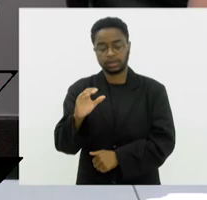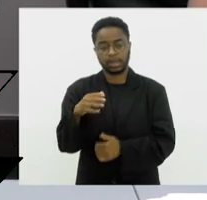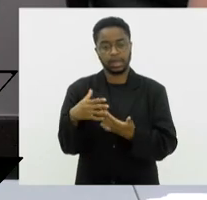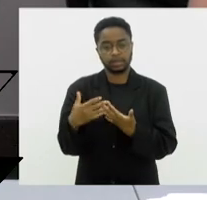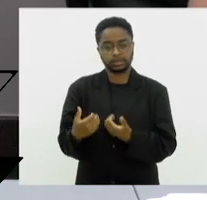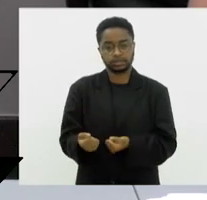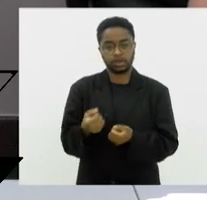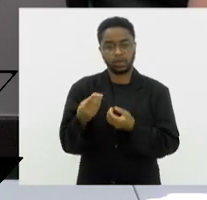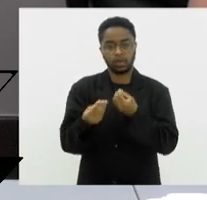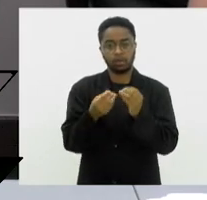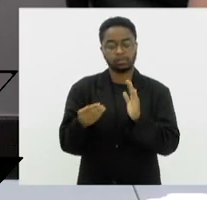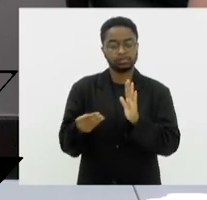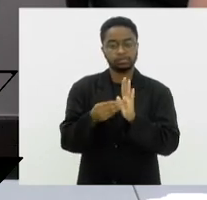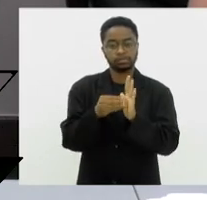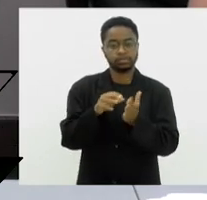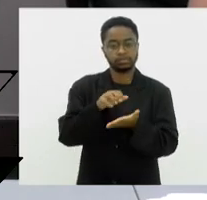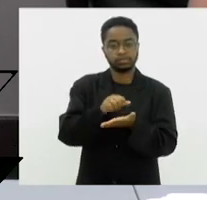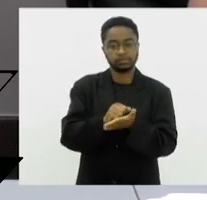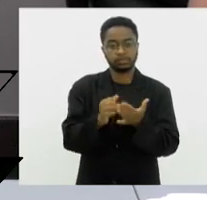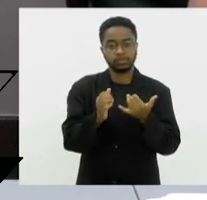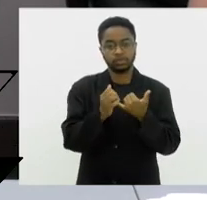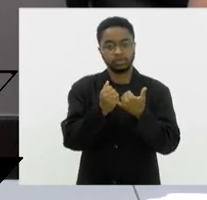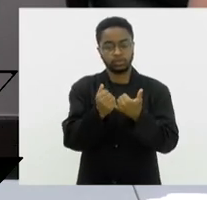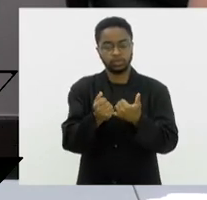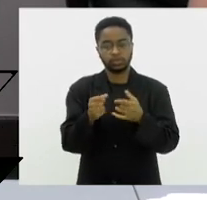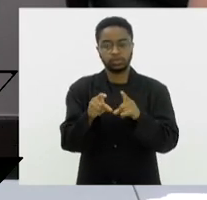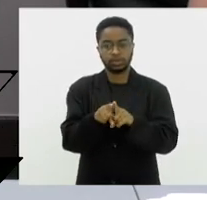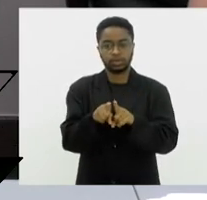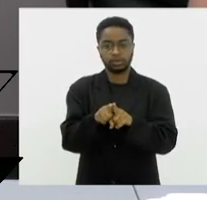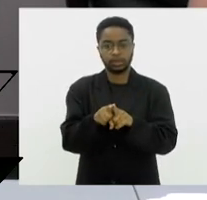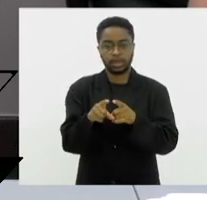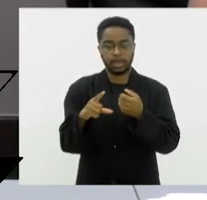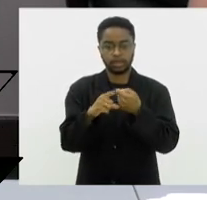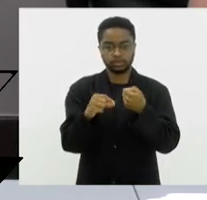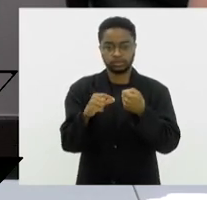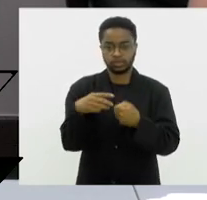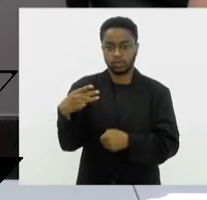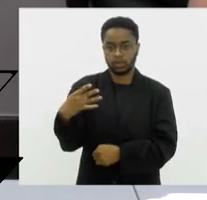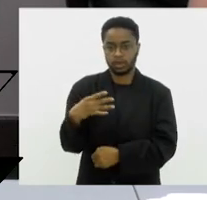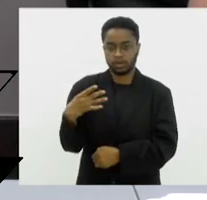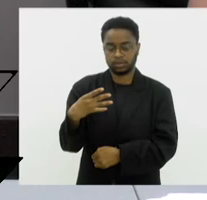tombamento como registro, etc. O artigo 4º,